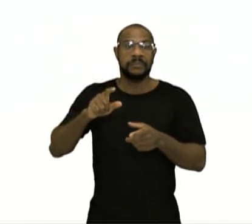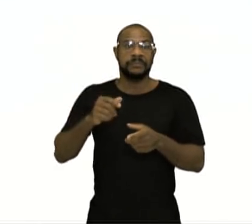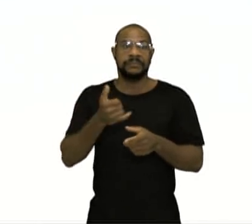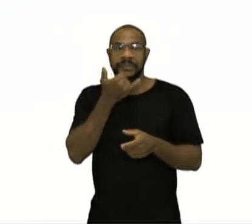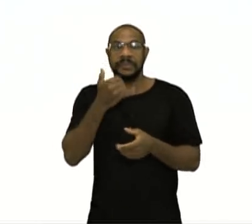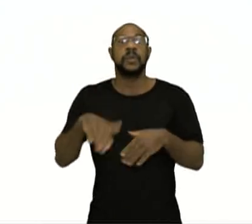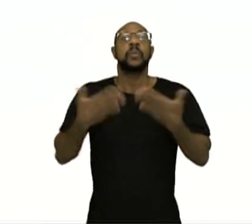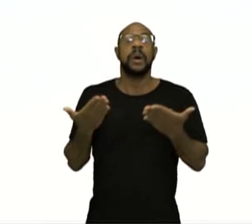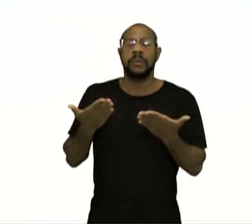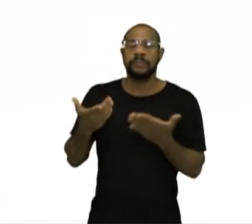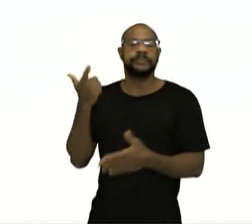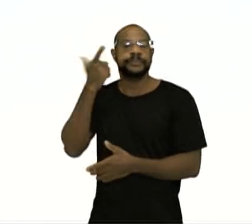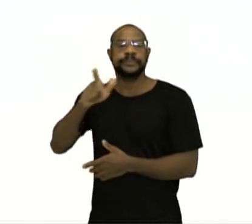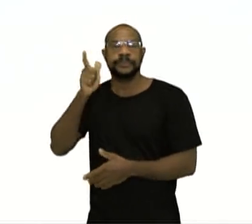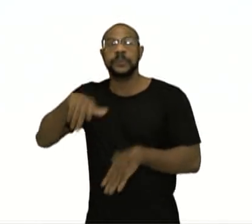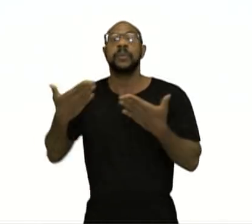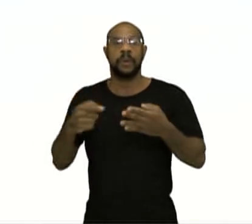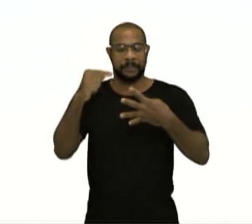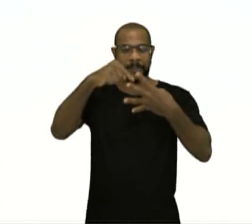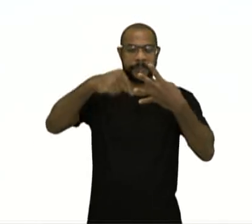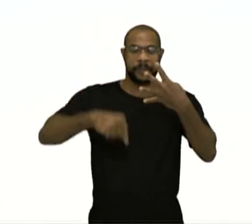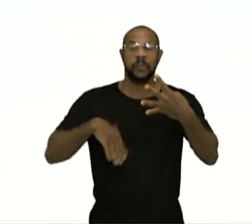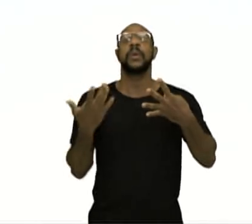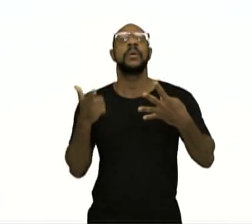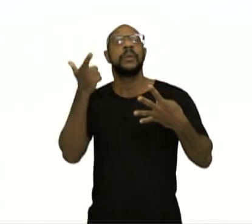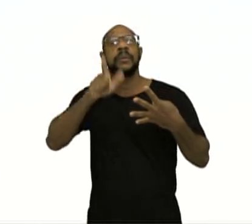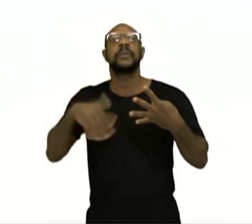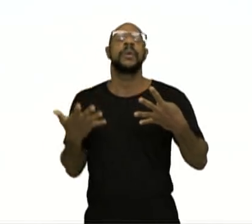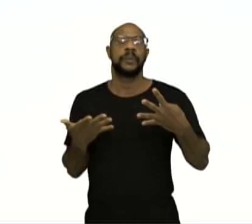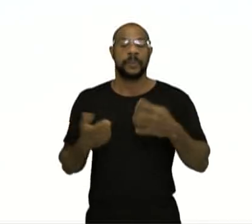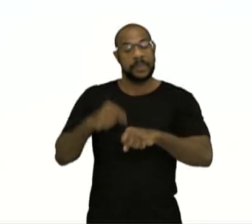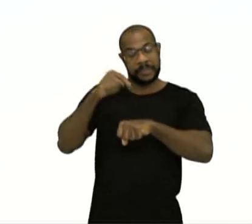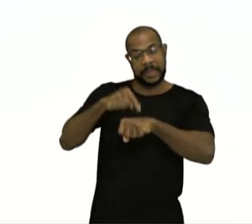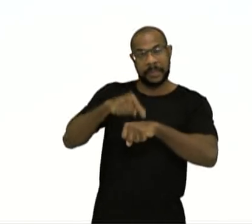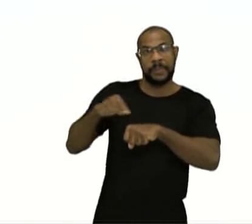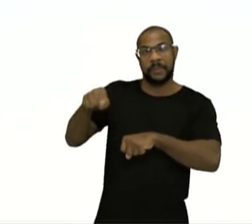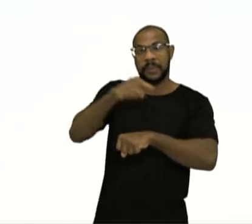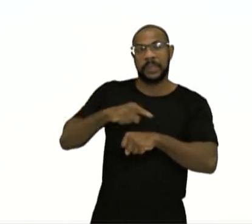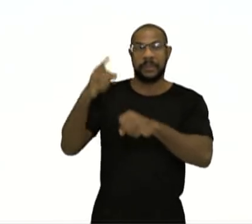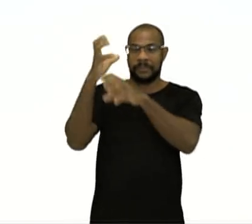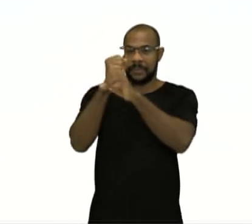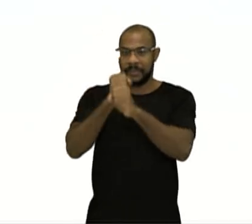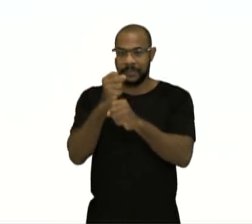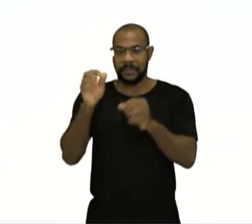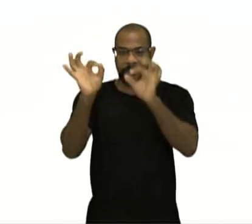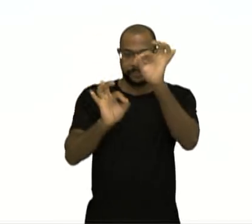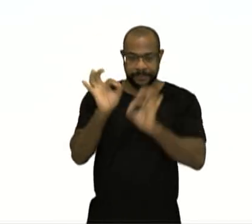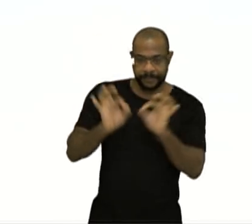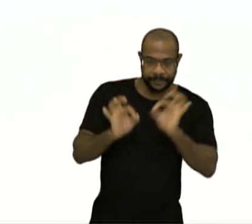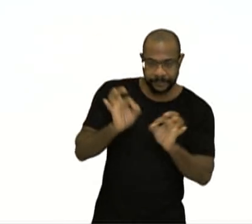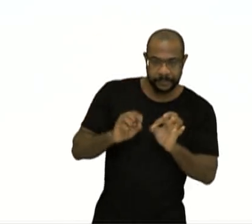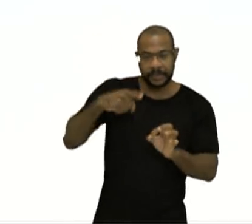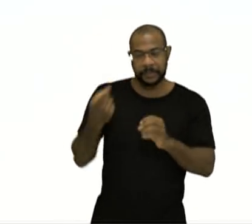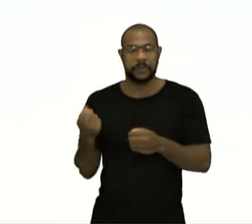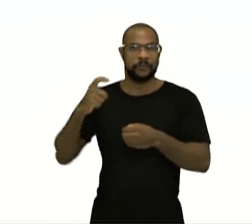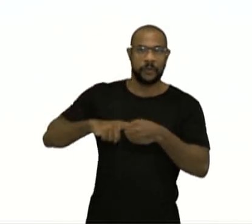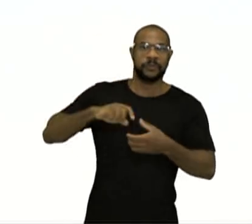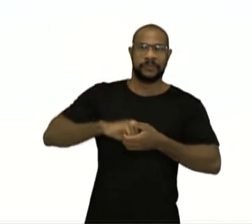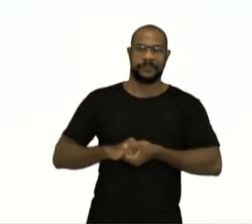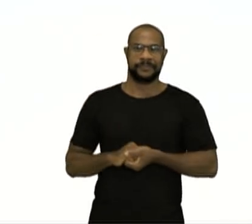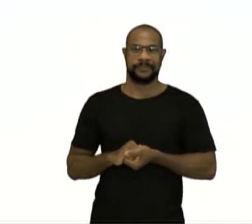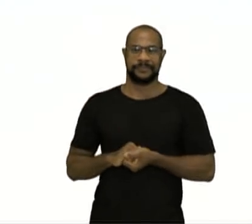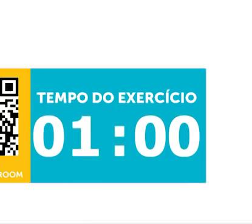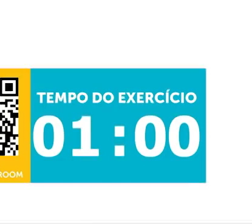conseguir decidir aqui quem que foi a melhor. Tempinho para você montar aqui a resolução desse exercício e a gente já volta para